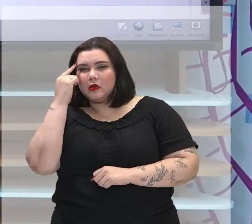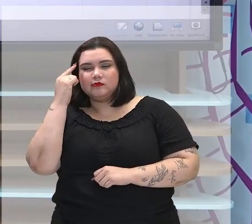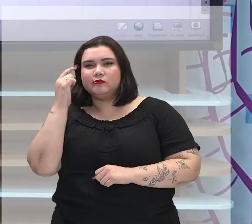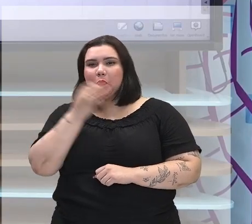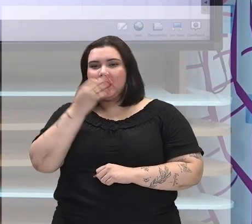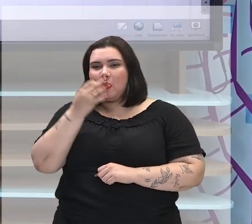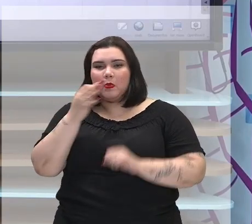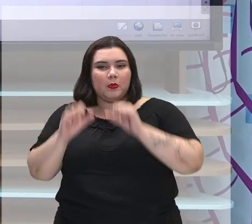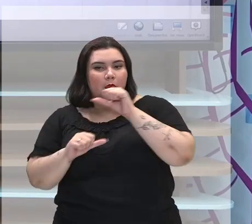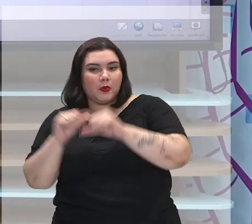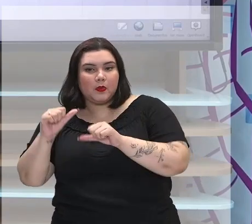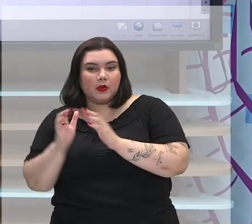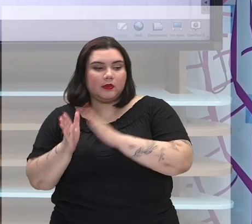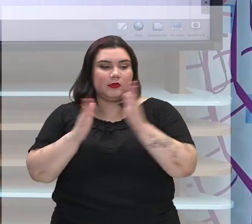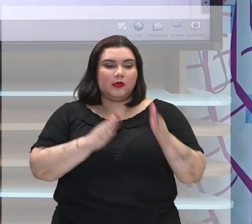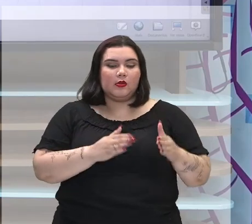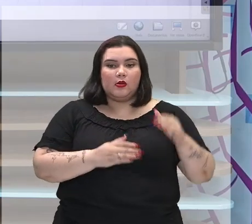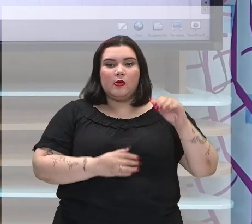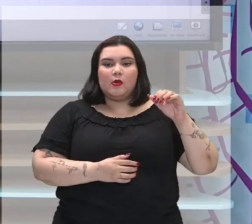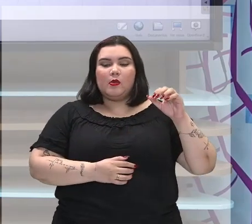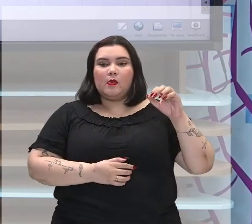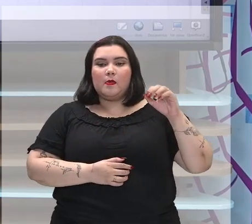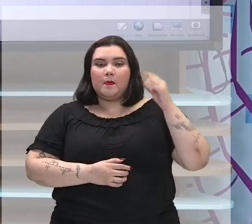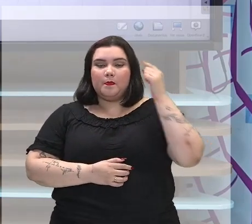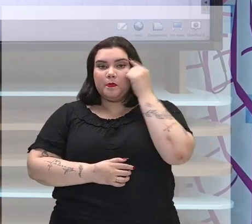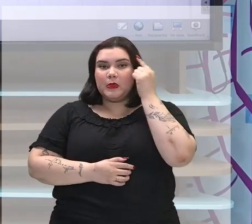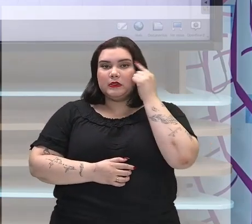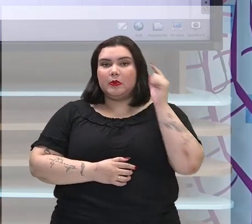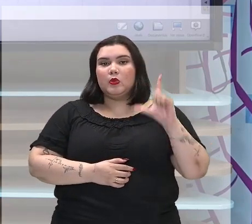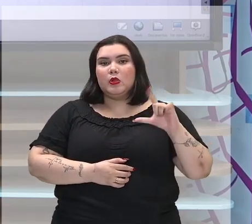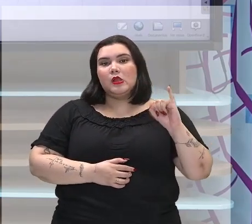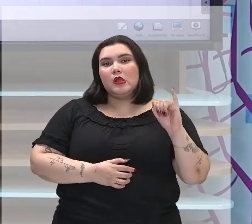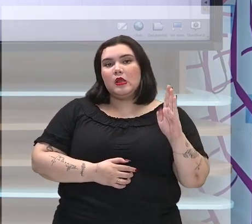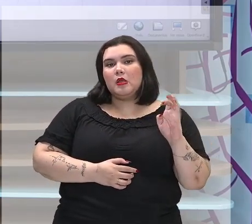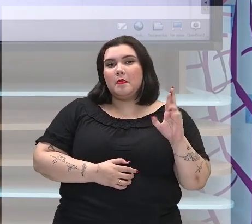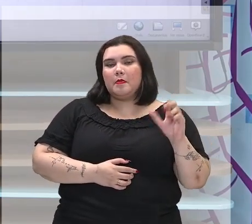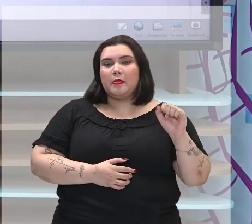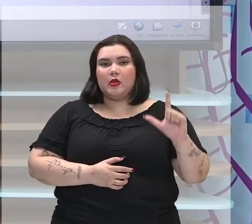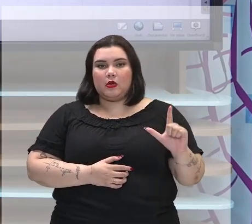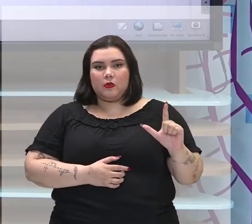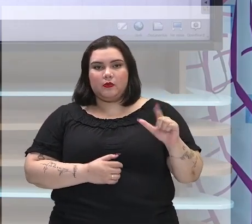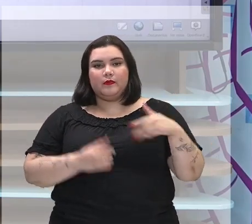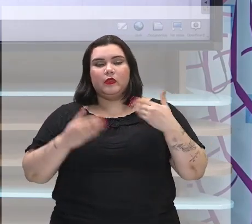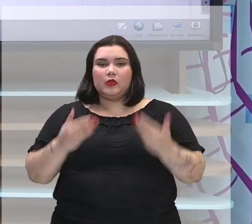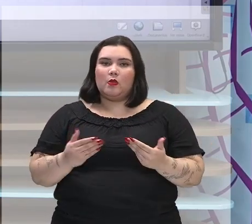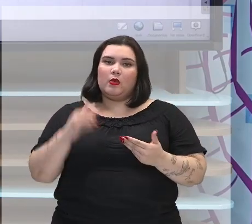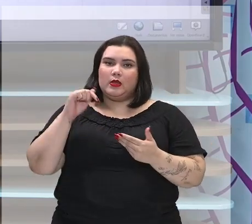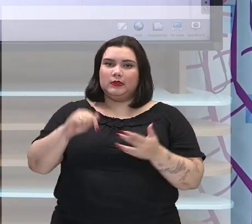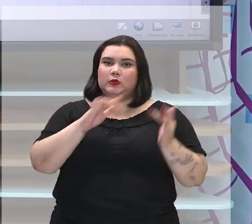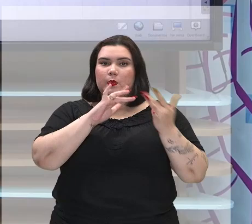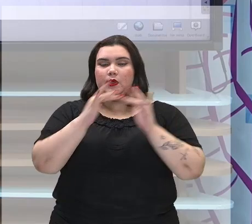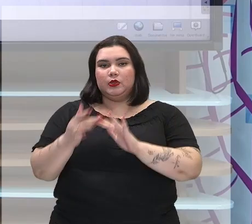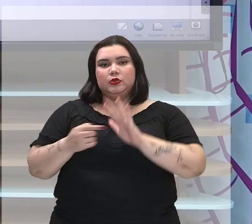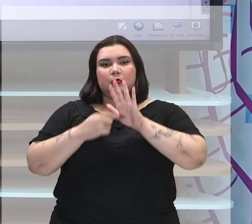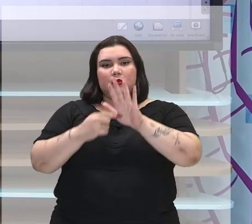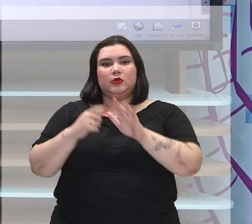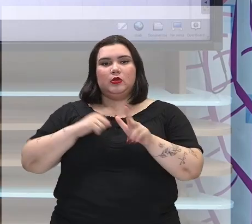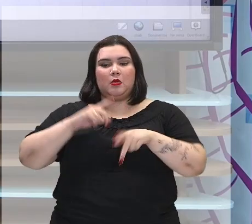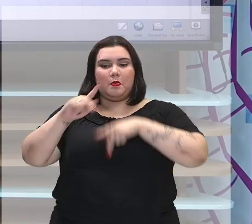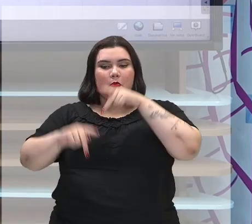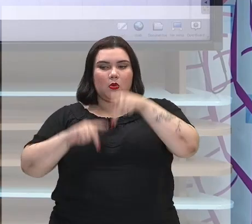Domingos, você vai ter justamente essa população negra escravizada